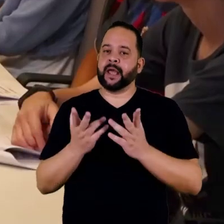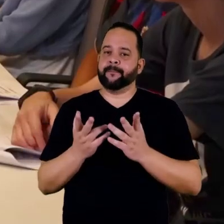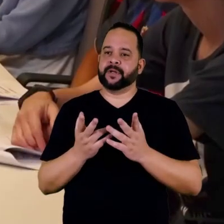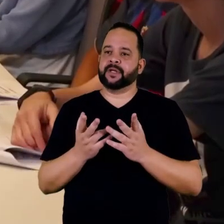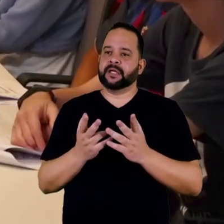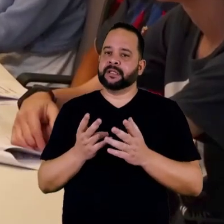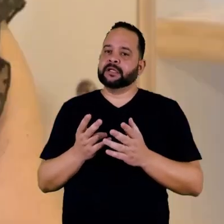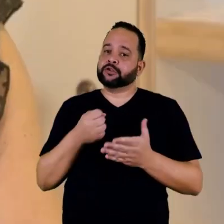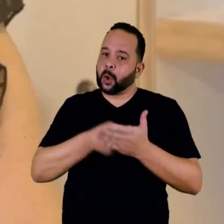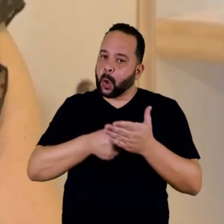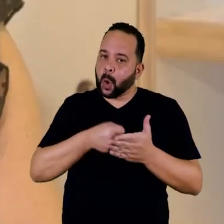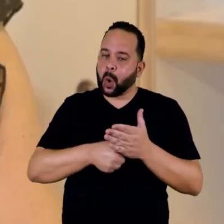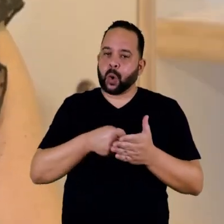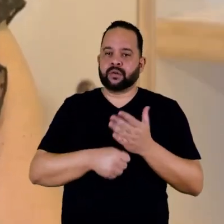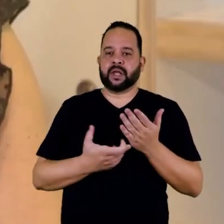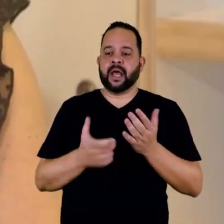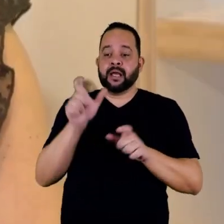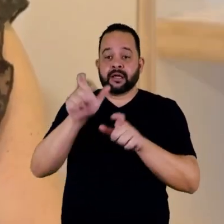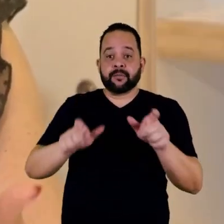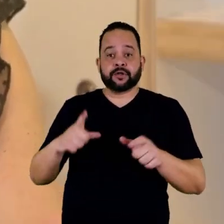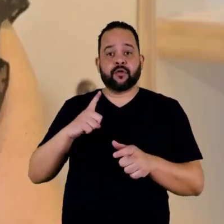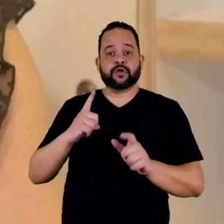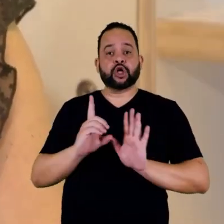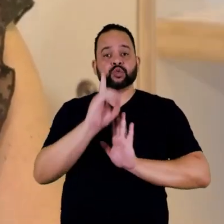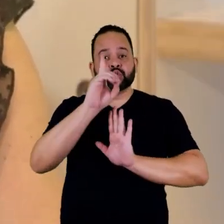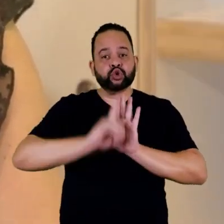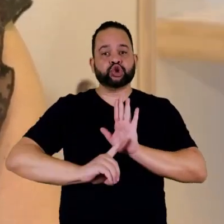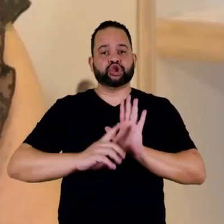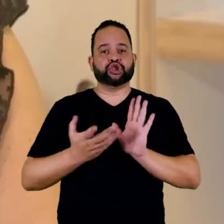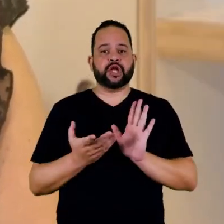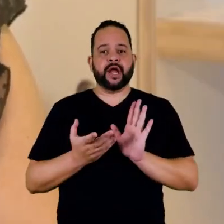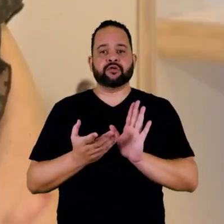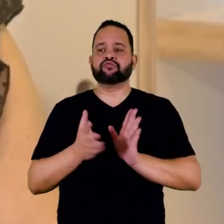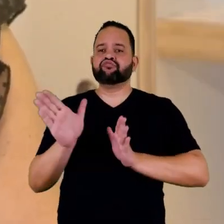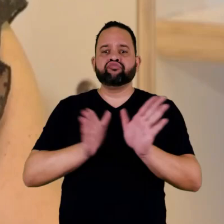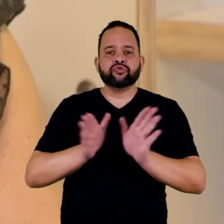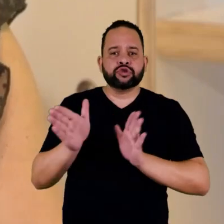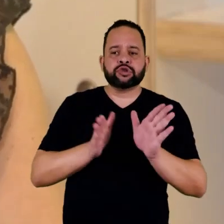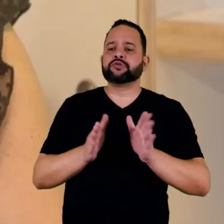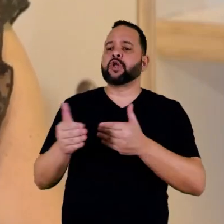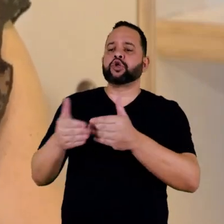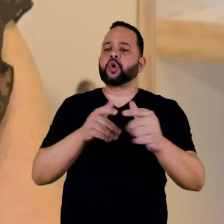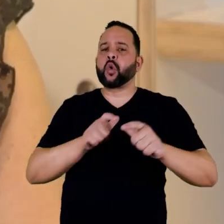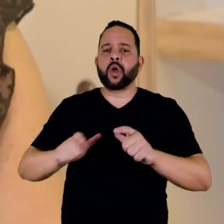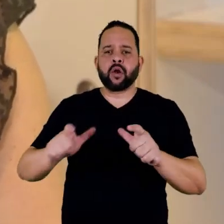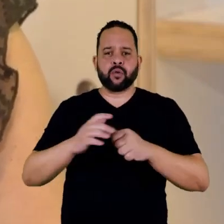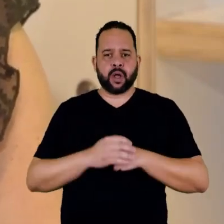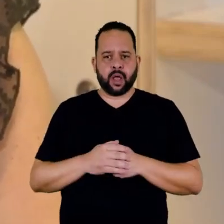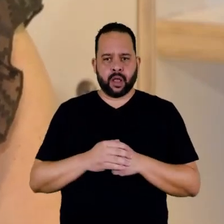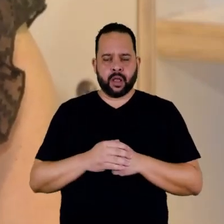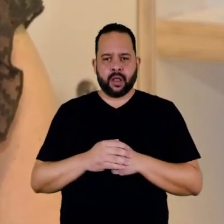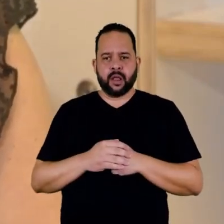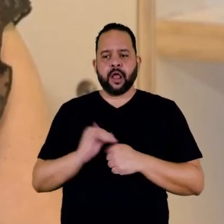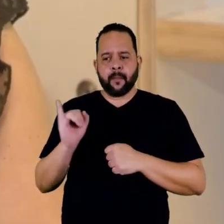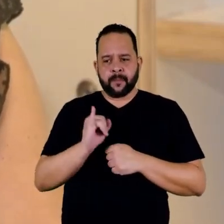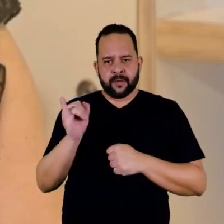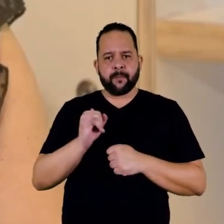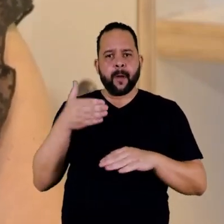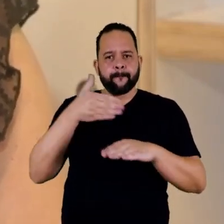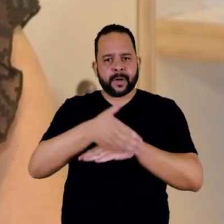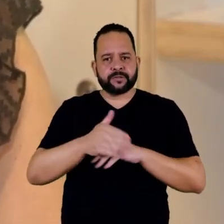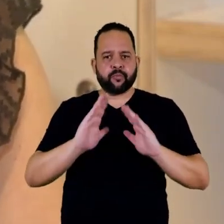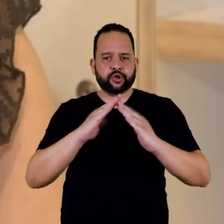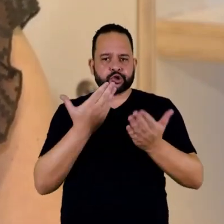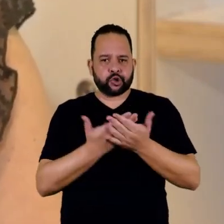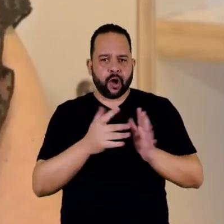eh cada vez mais de que as pessoas TM o direito de de frequentar todos os lugares a Paula frequentou escolas especiais a